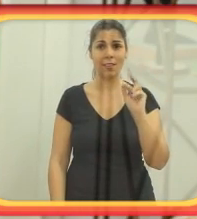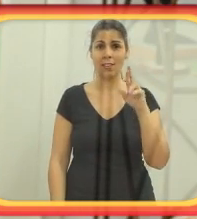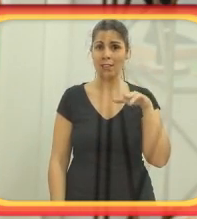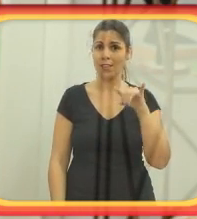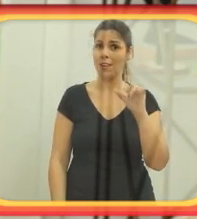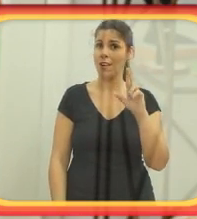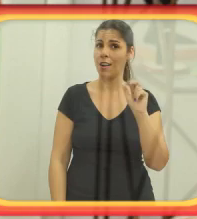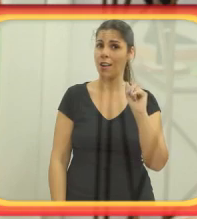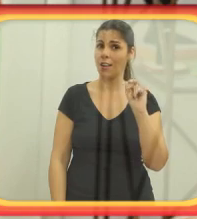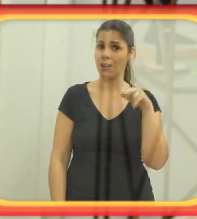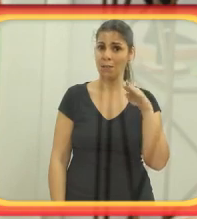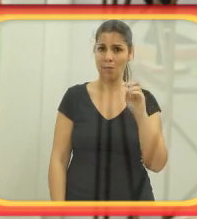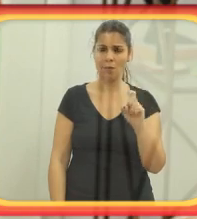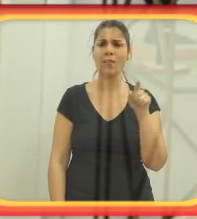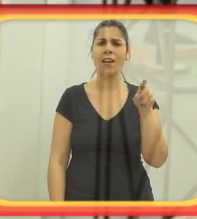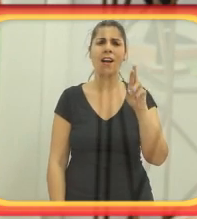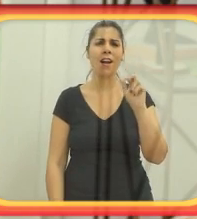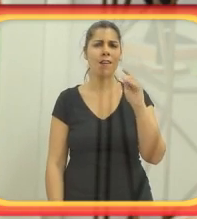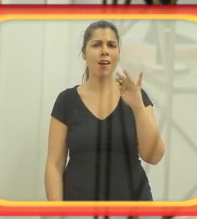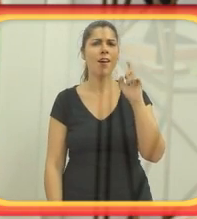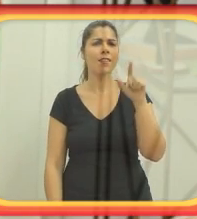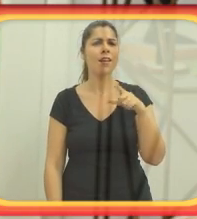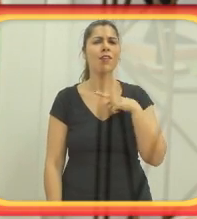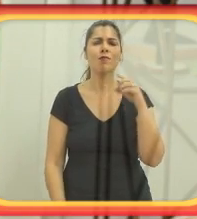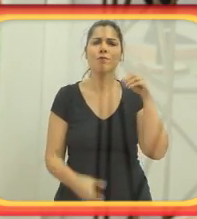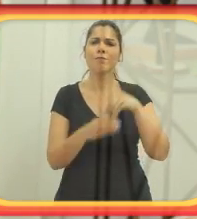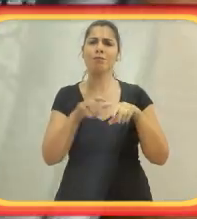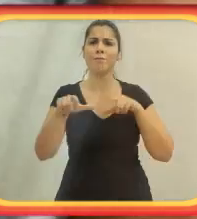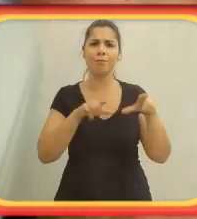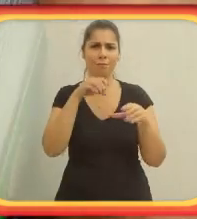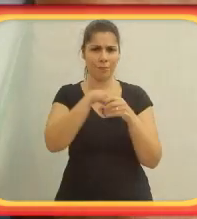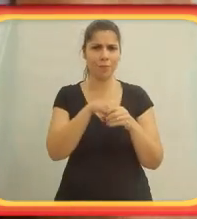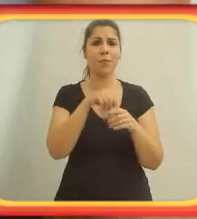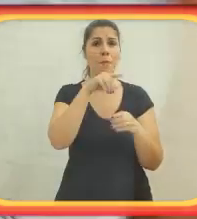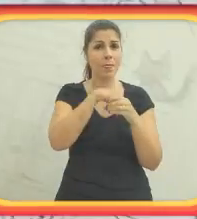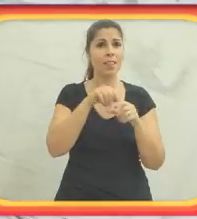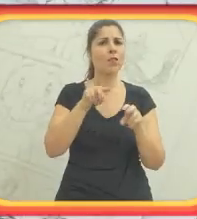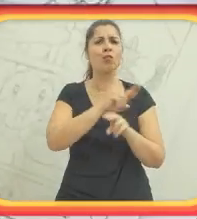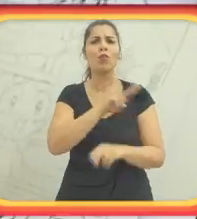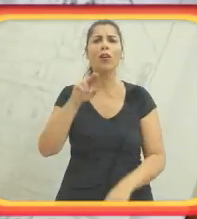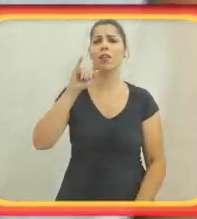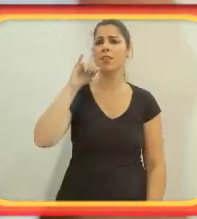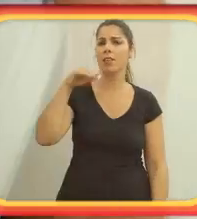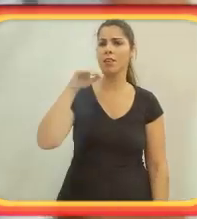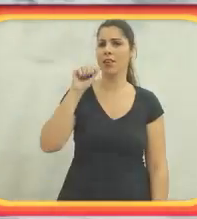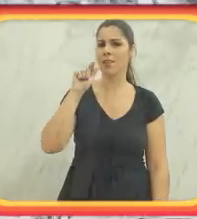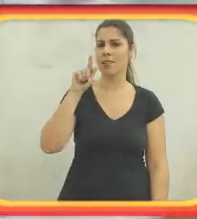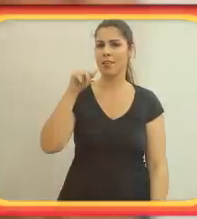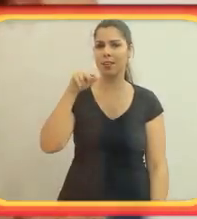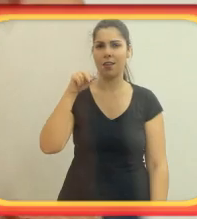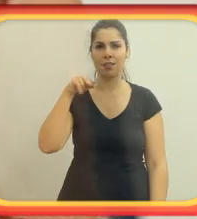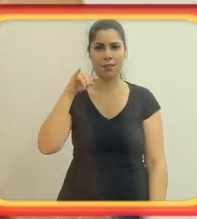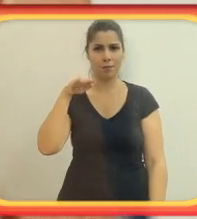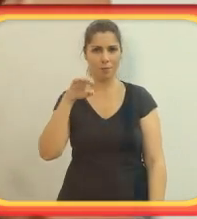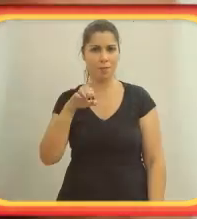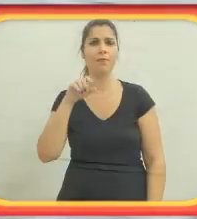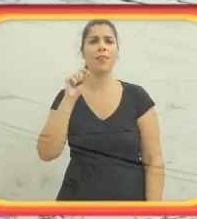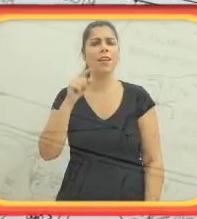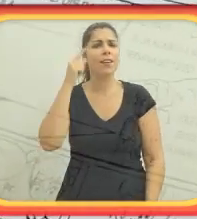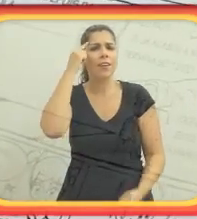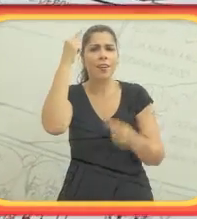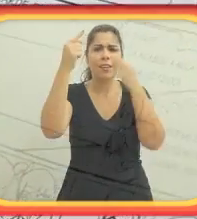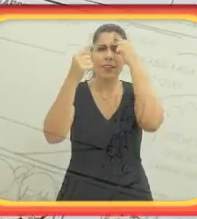Rafaela tem um estúdio, o estúdio dela chama Imaginânime. É de uma criatividade, uma coisa exacerbada.